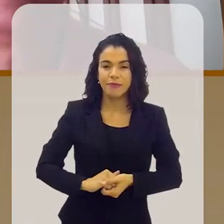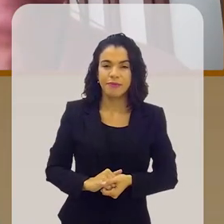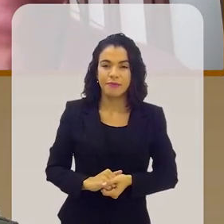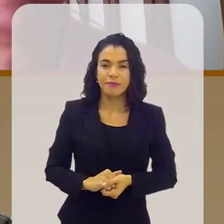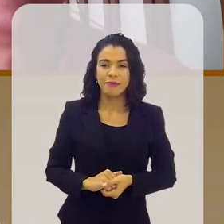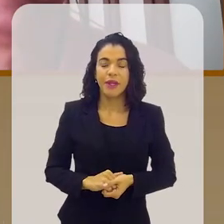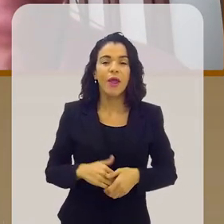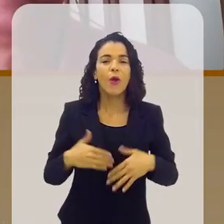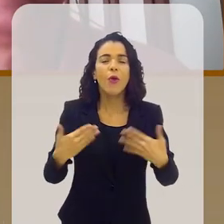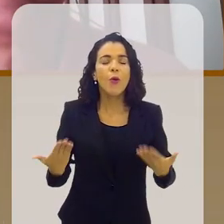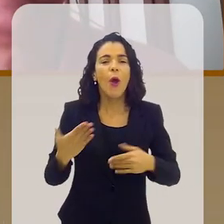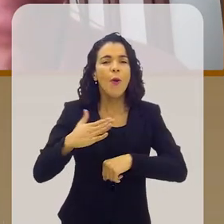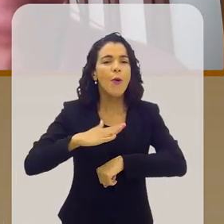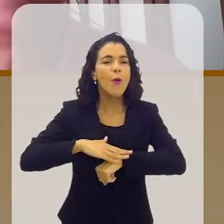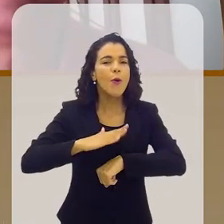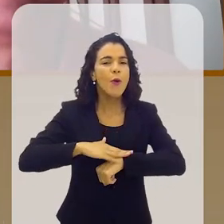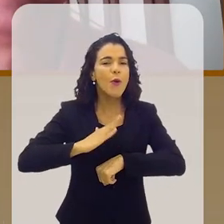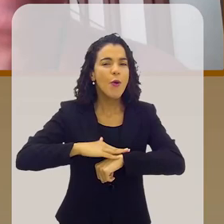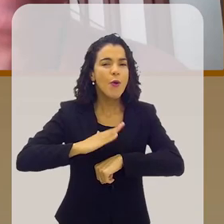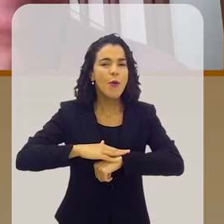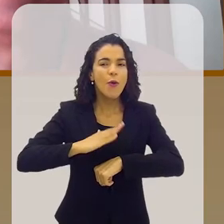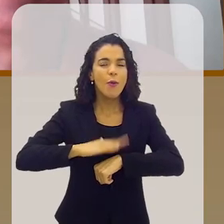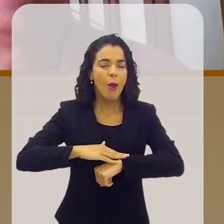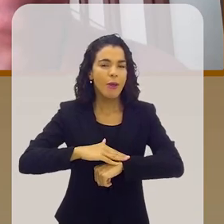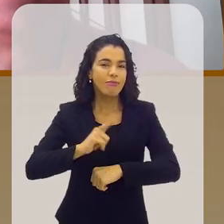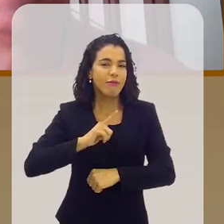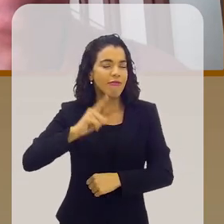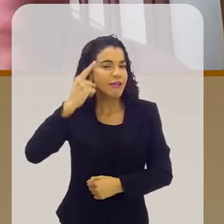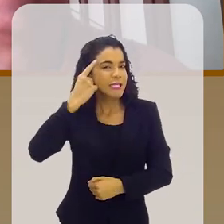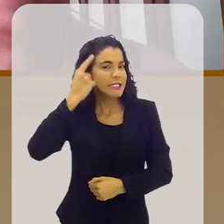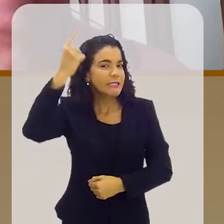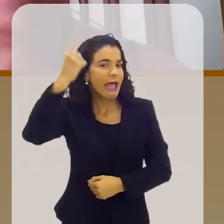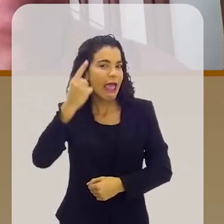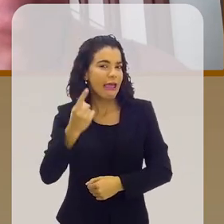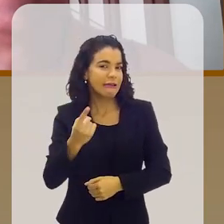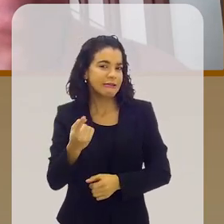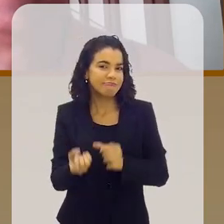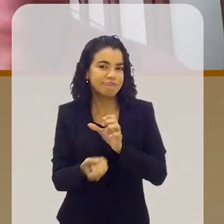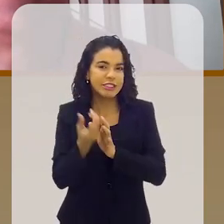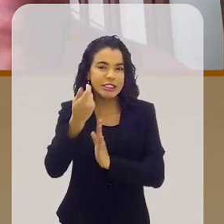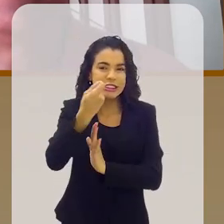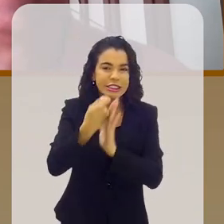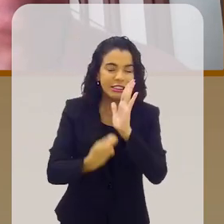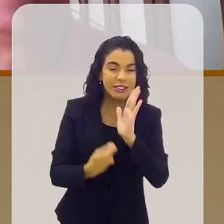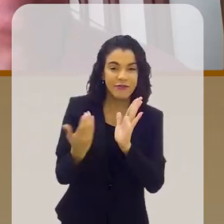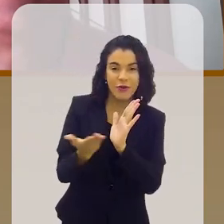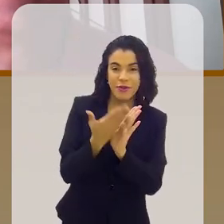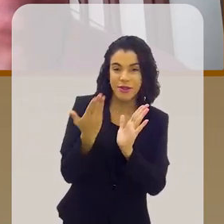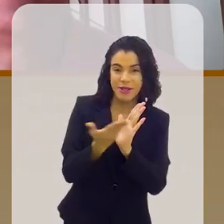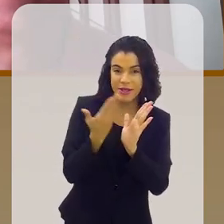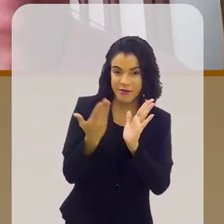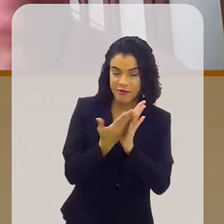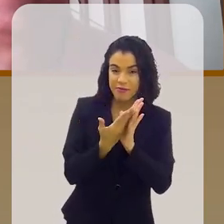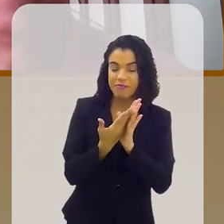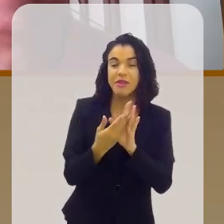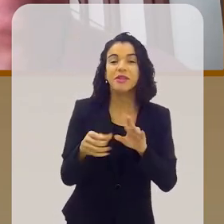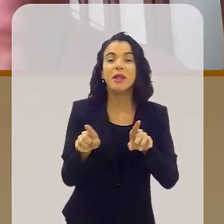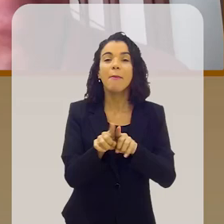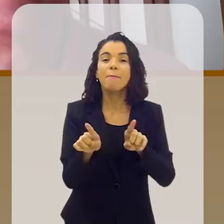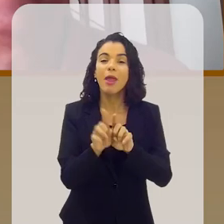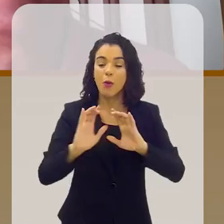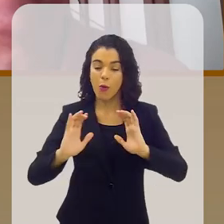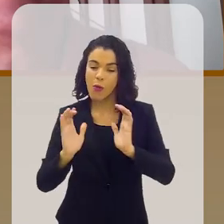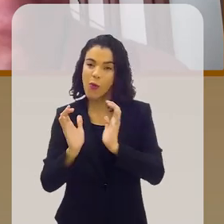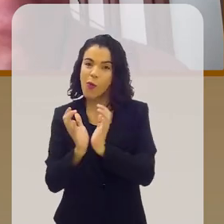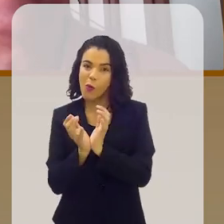Em que momento você teve essa ideia de fazer o livro e foi recebido